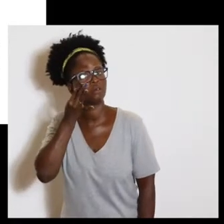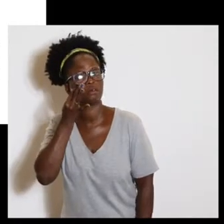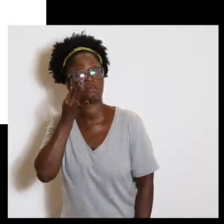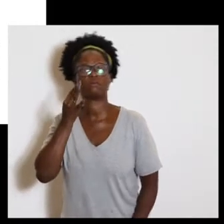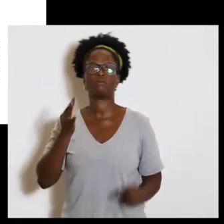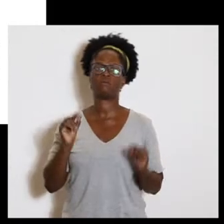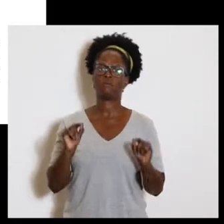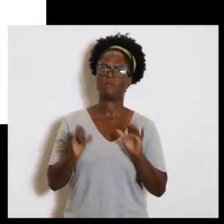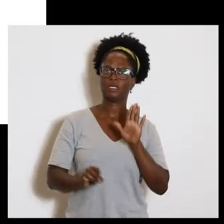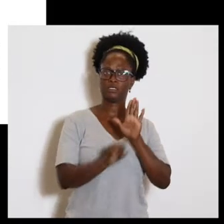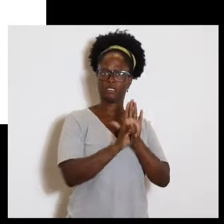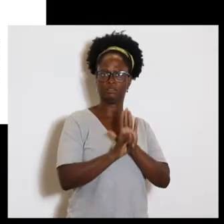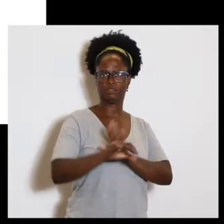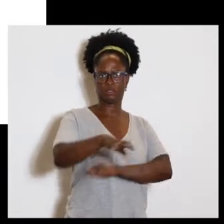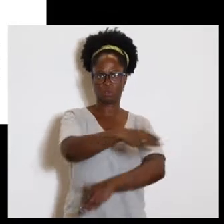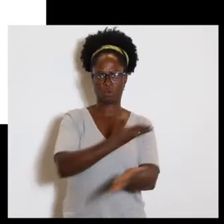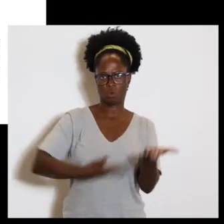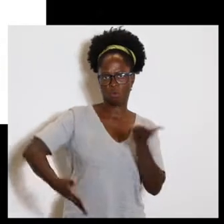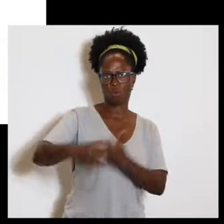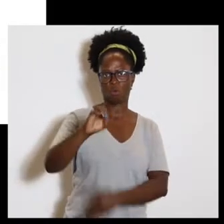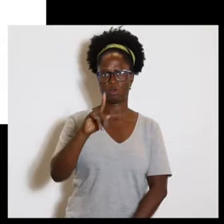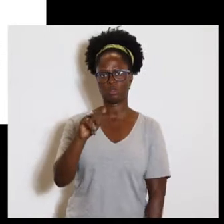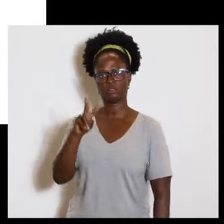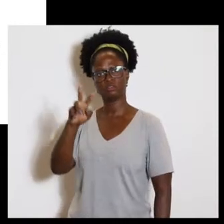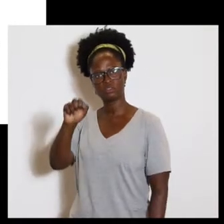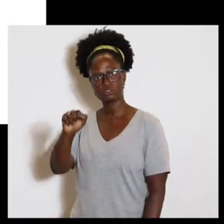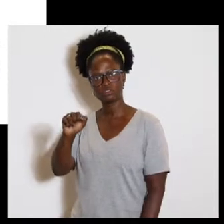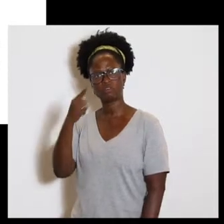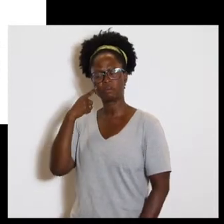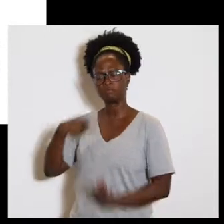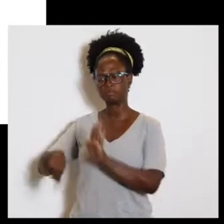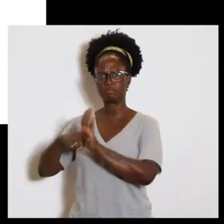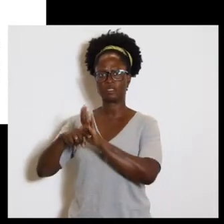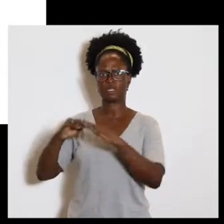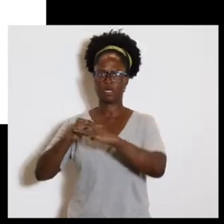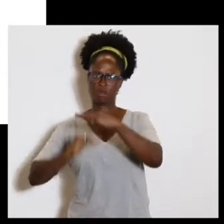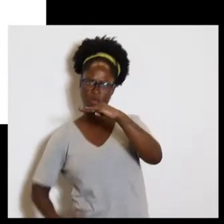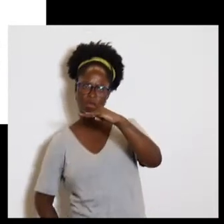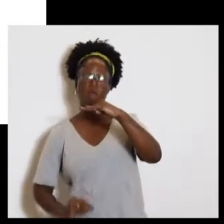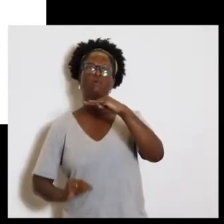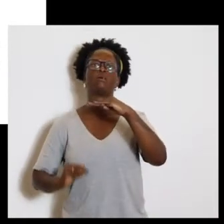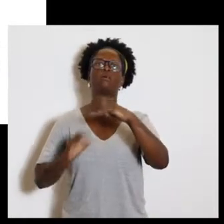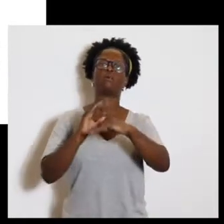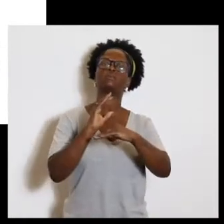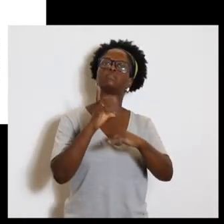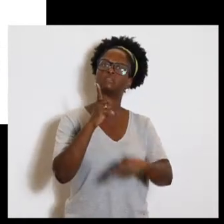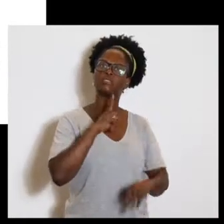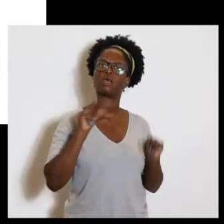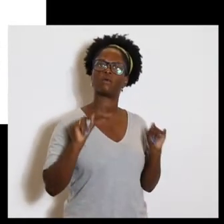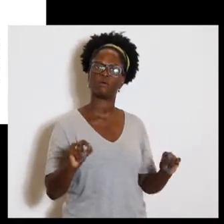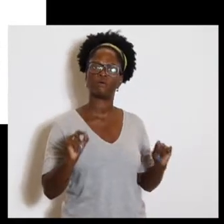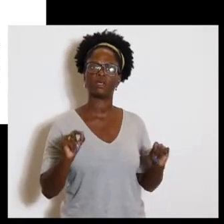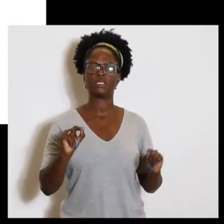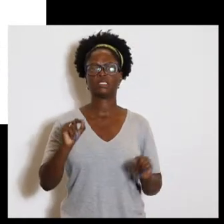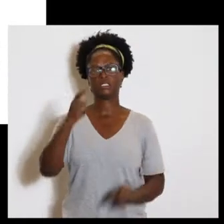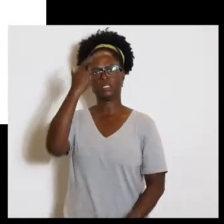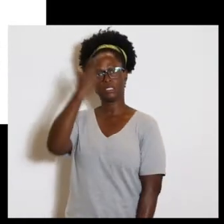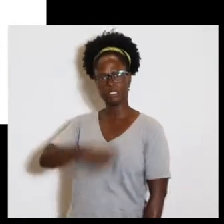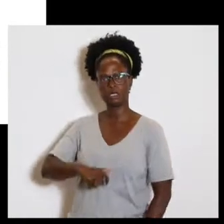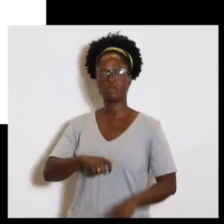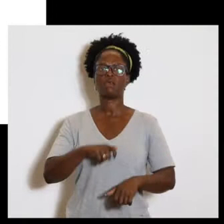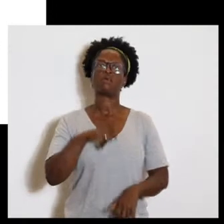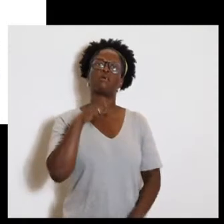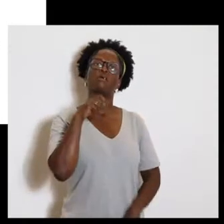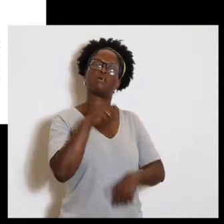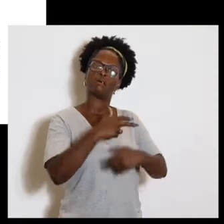entende dá uma identidade coletiva que recebe valoração negativa da cultura dominante seja definido por sexo etnia